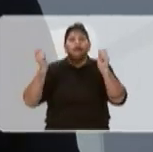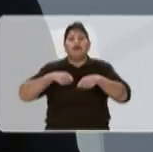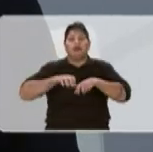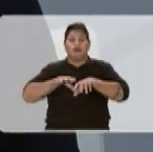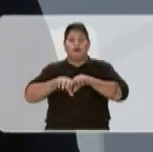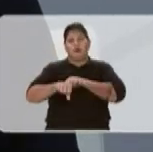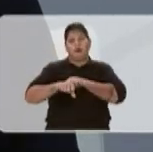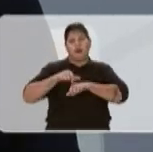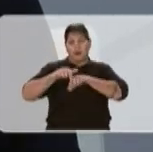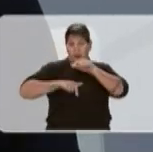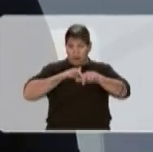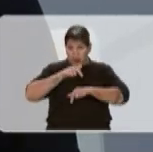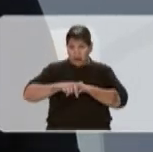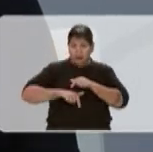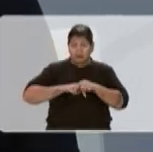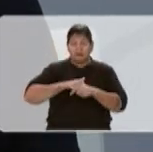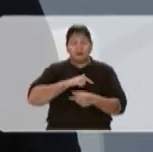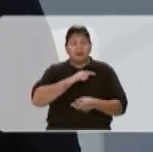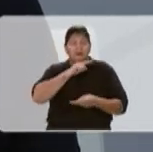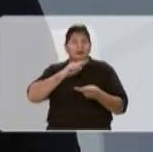habilitado para o trabalho.